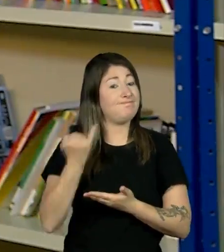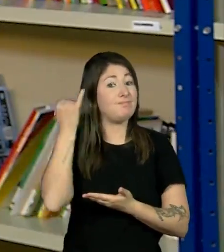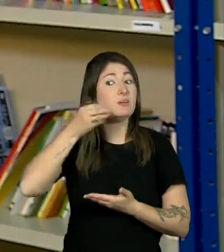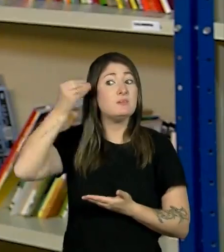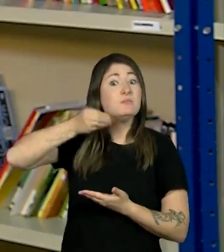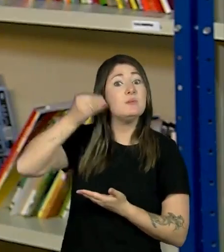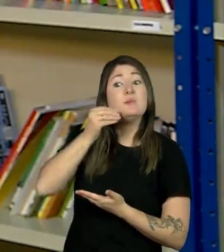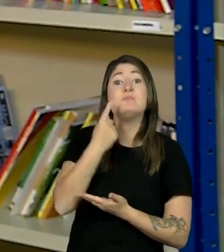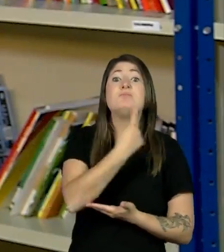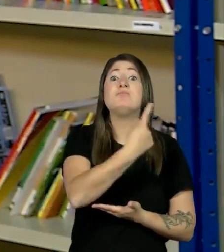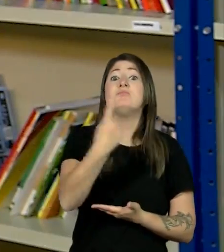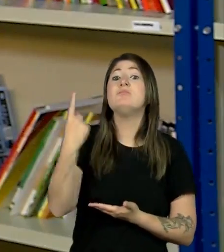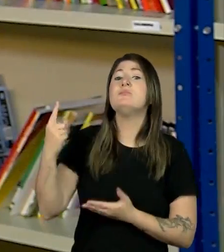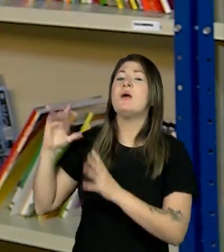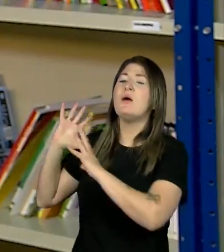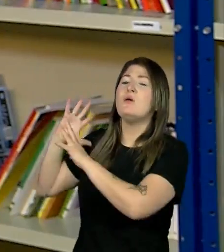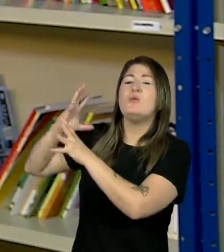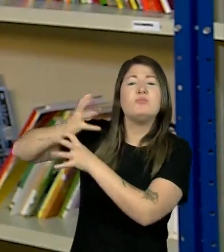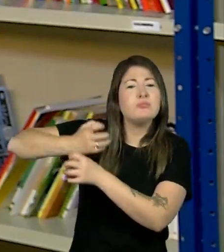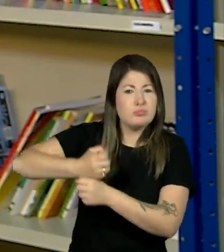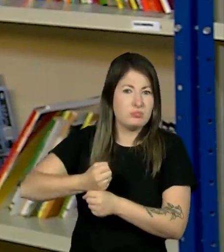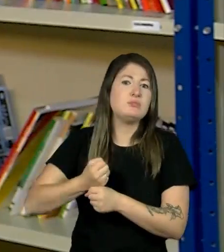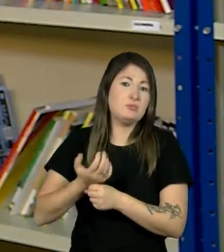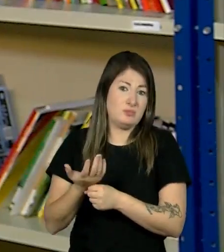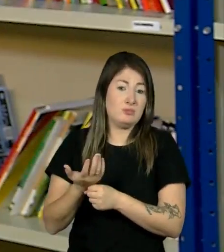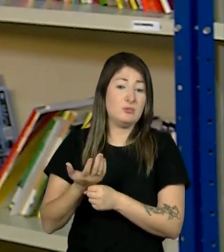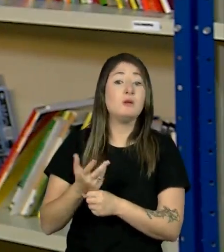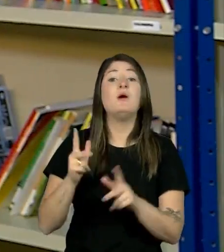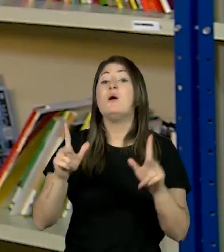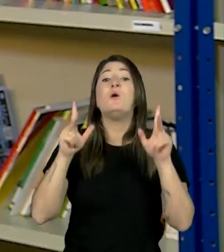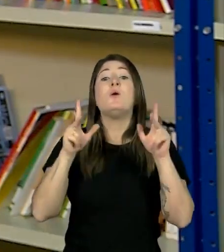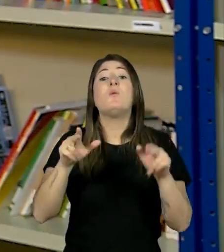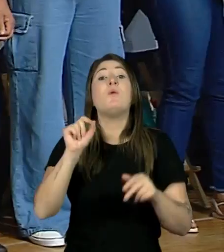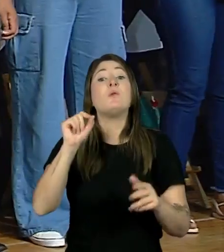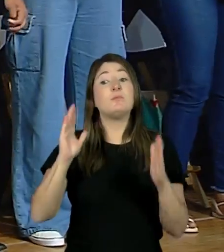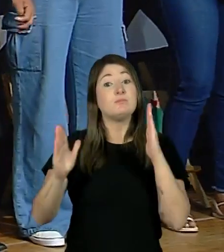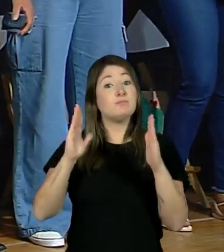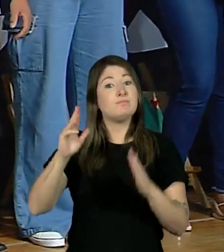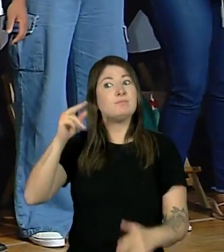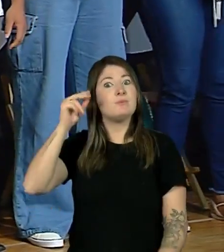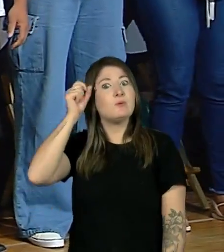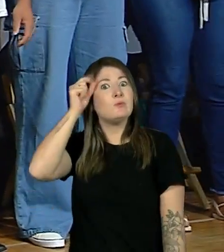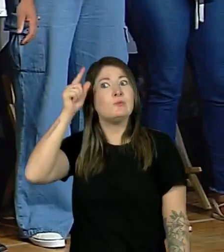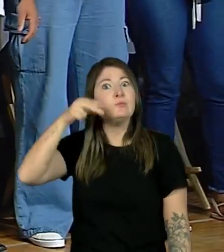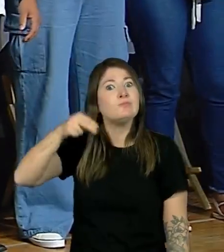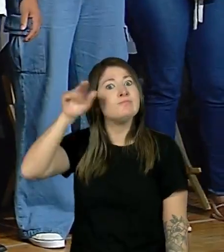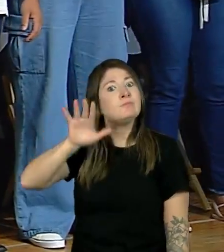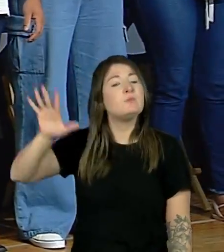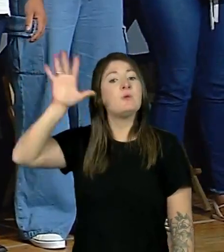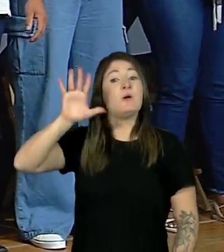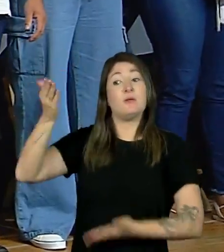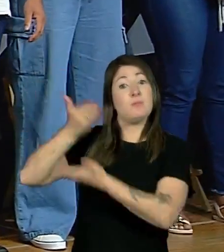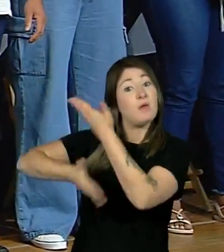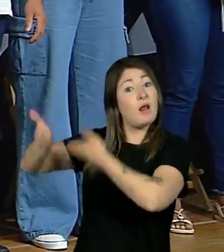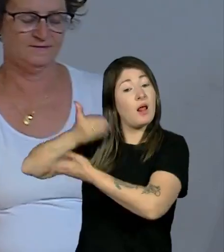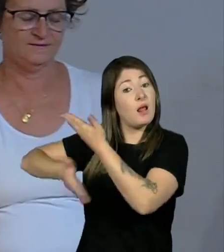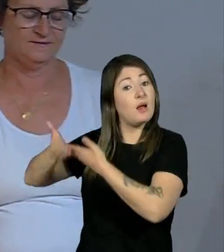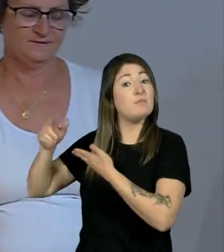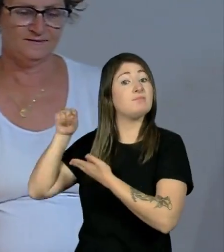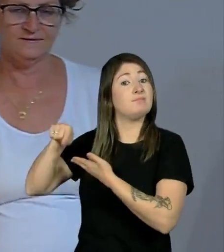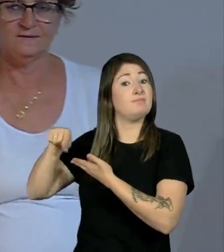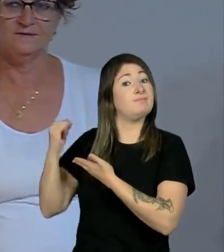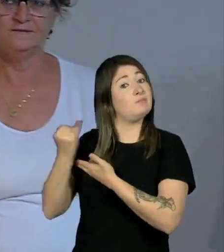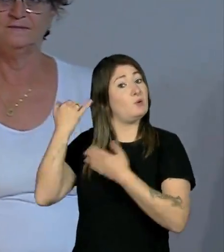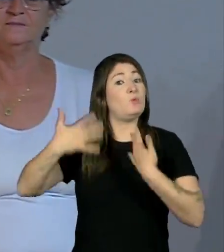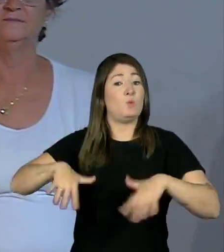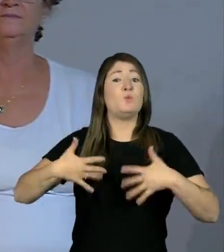sabem. Então, falar, por exemplo, exatamente da cultura nordestina, é uma troca. Ora eu falava, ora eles que